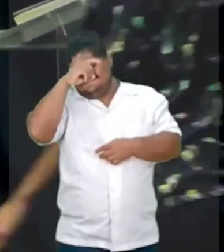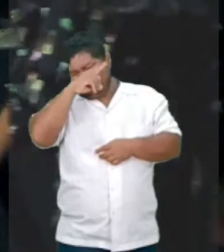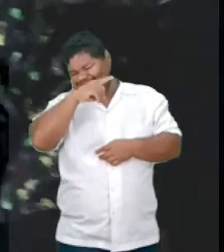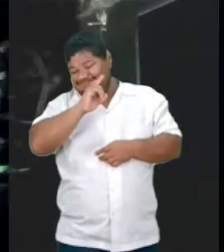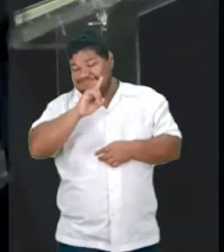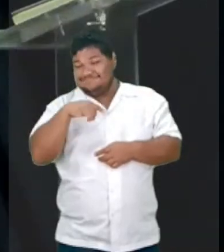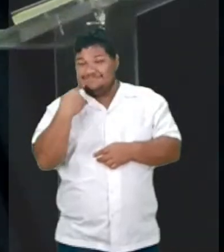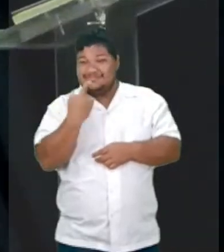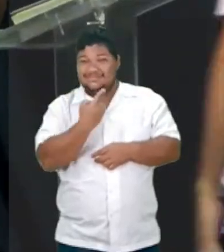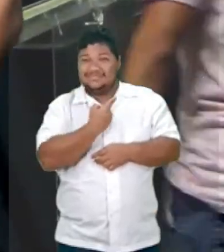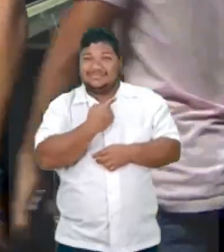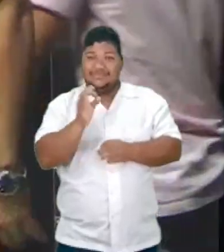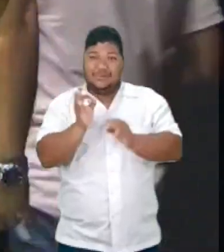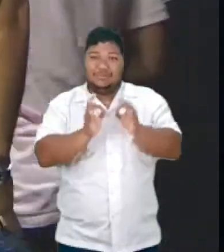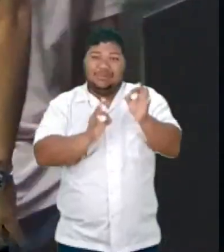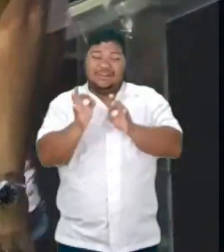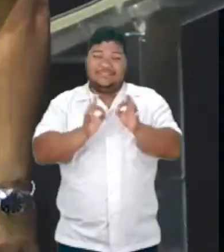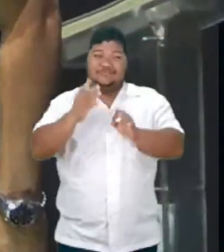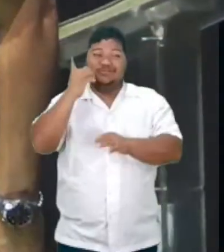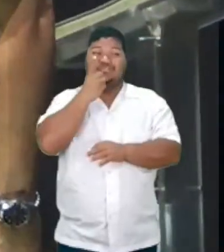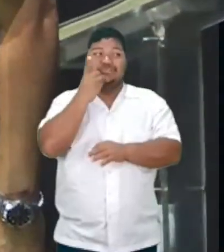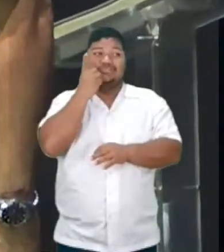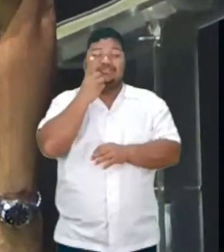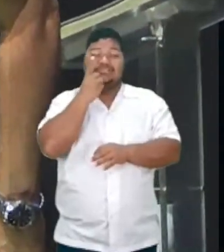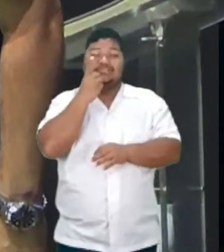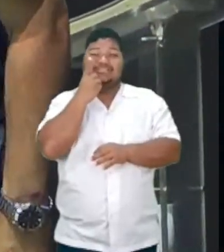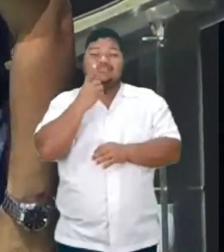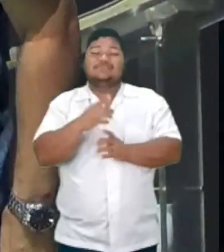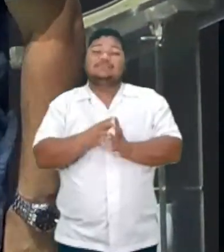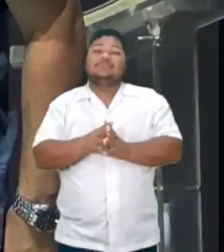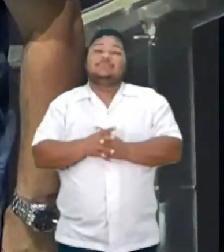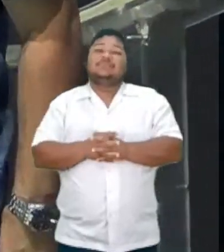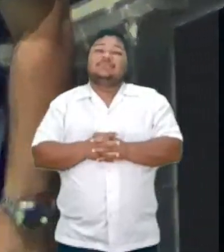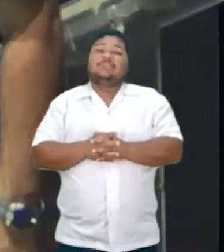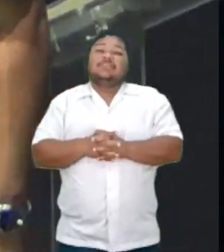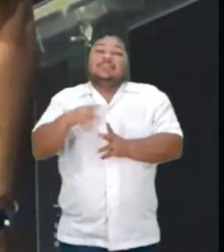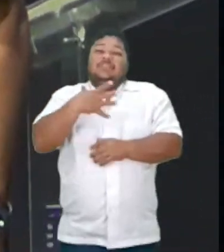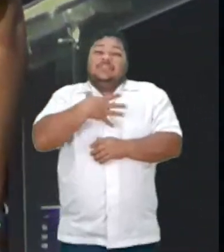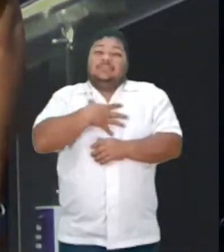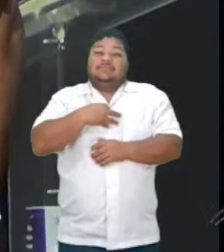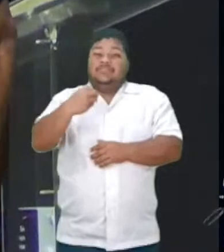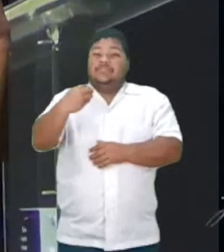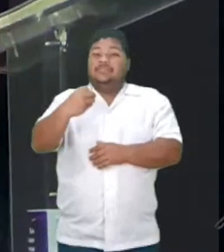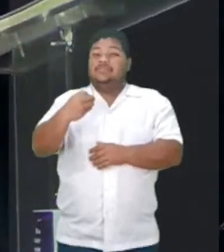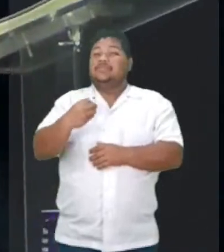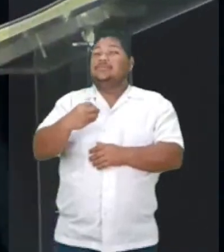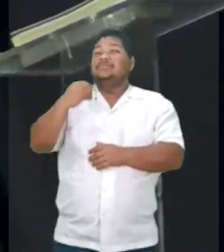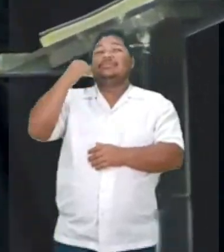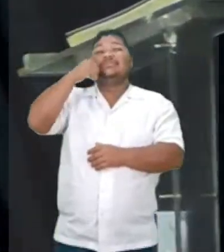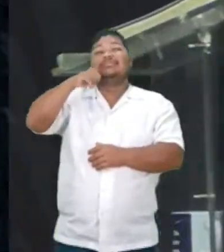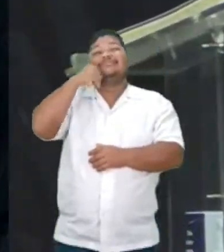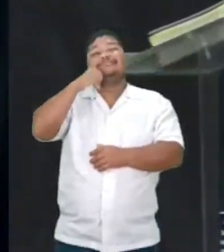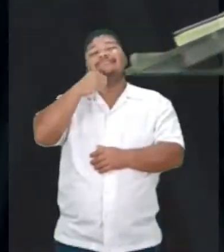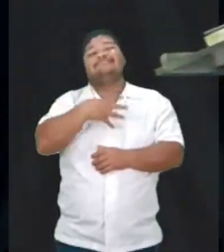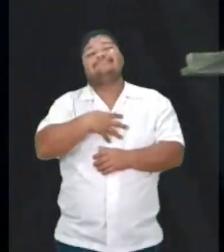sendo formados dia a dia em filhos e filhas melhores.